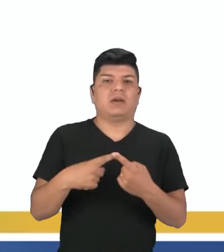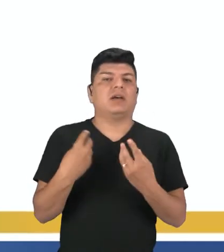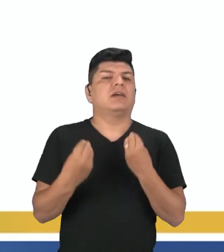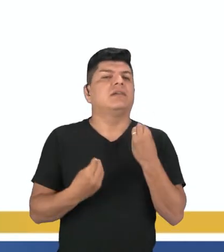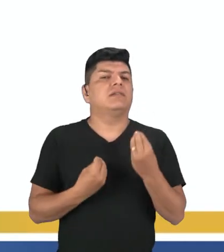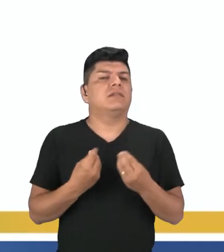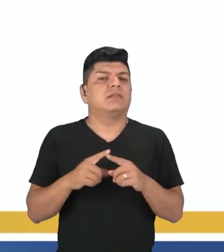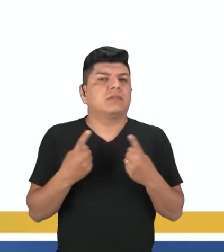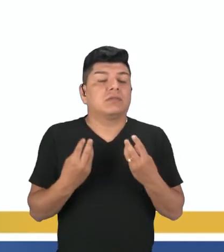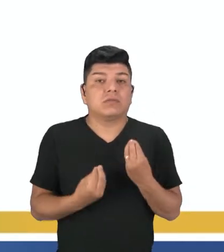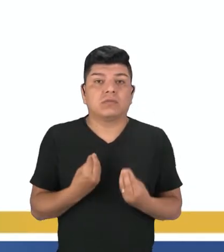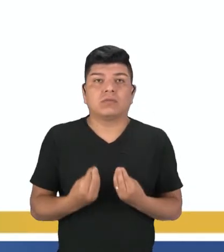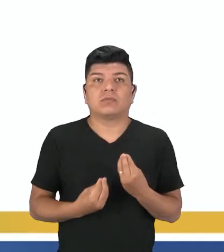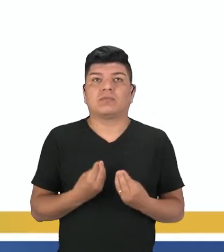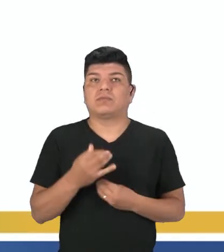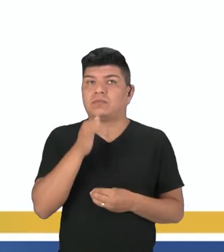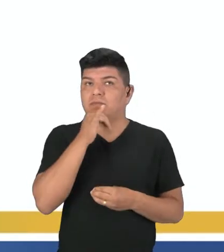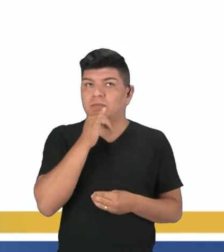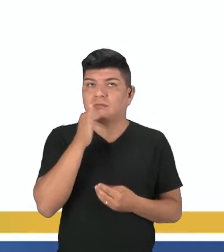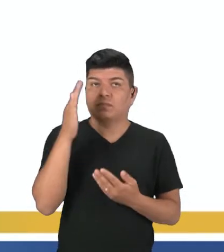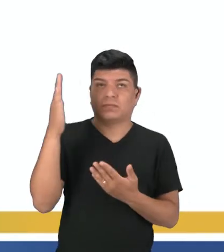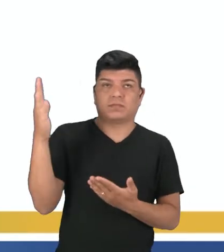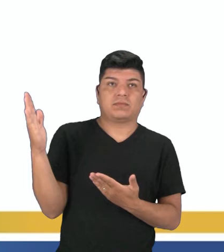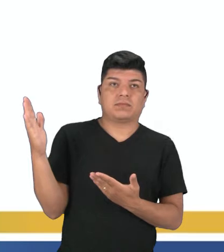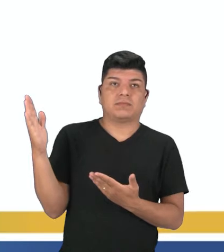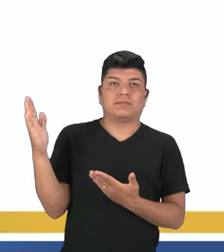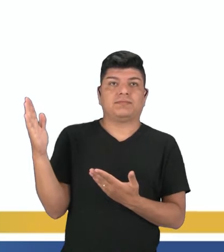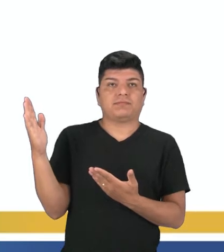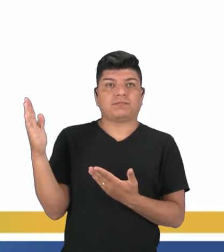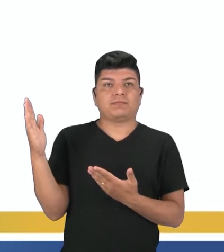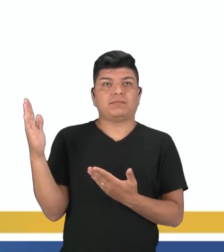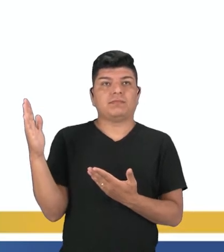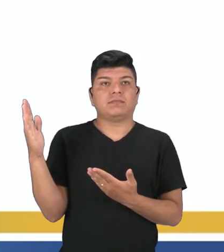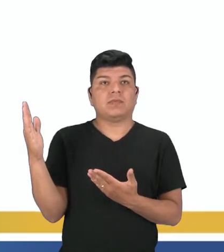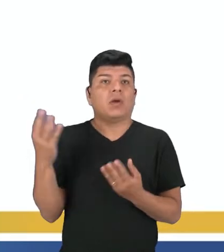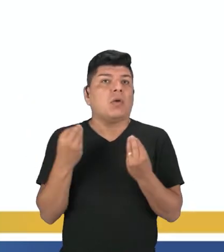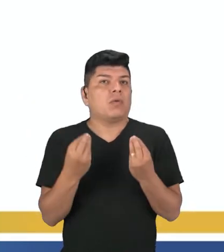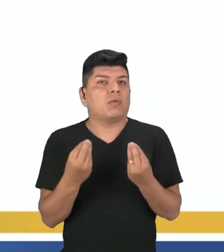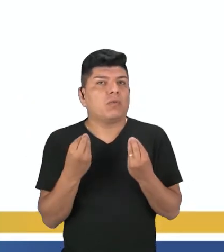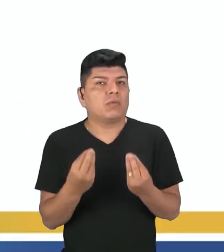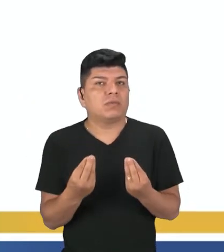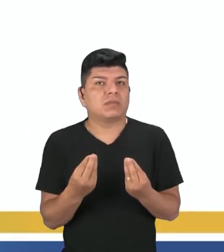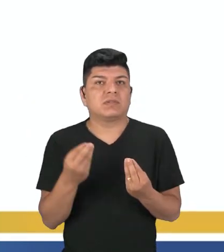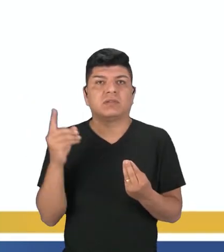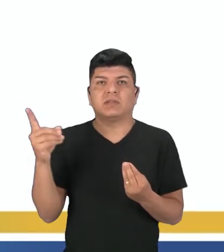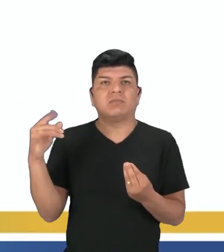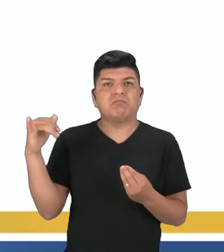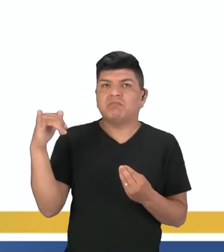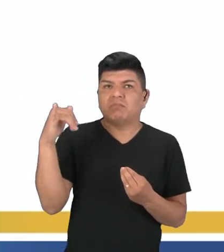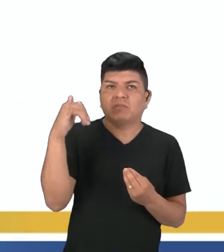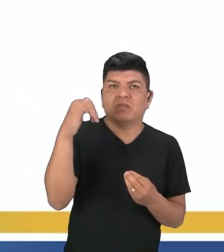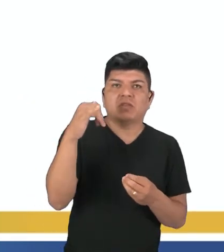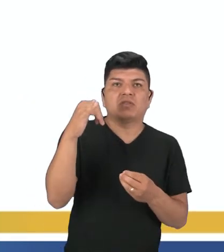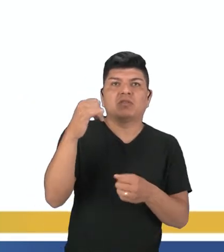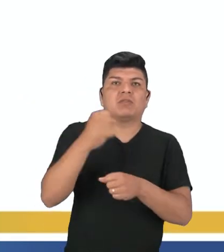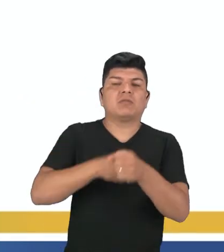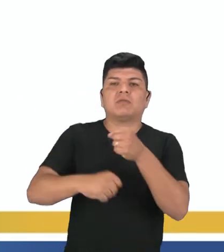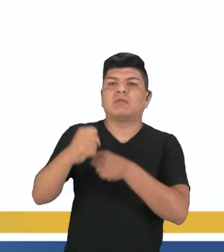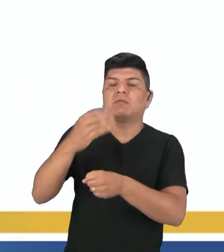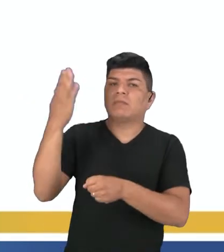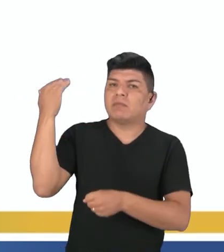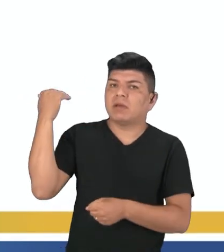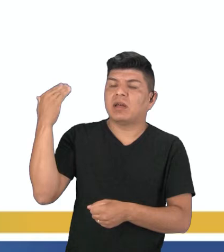como? Olha o exemplo. How come she didn't travel last summer? Mas como? Como assim ela não viajou no